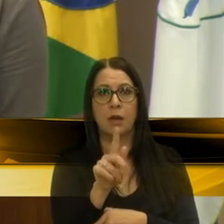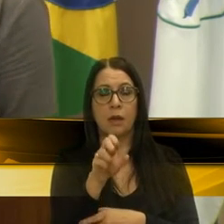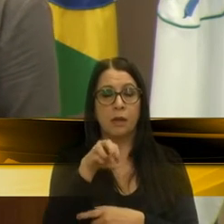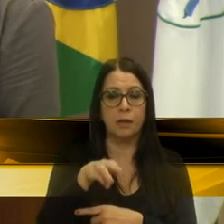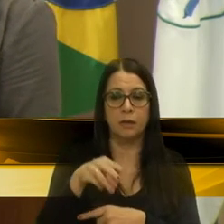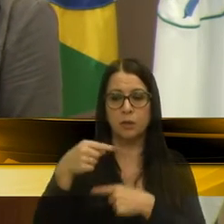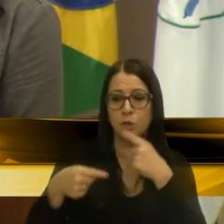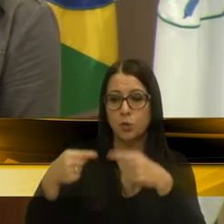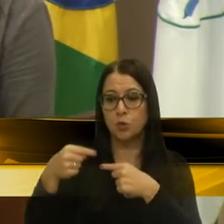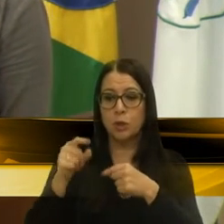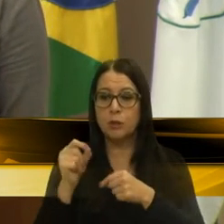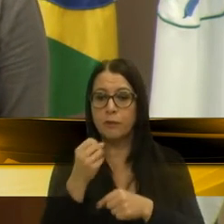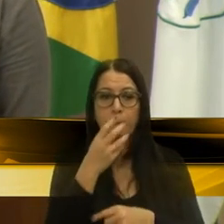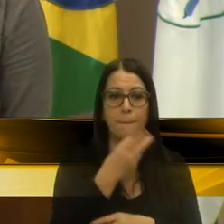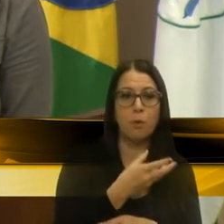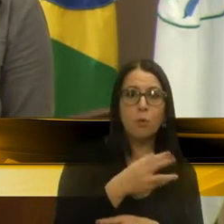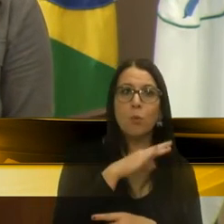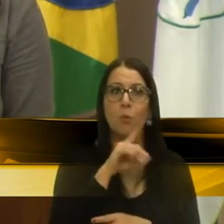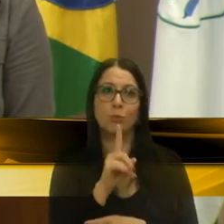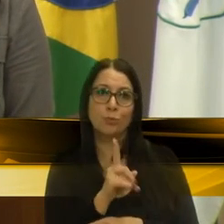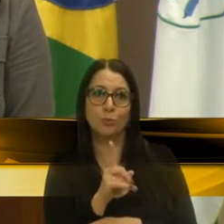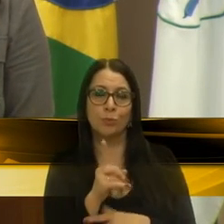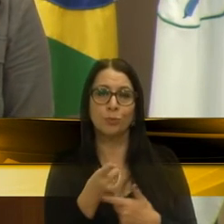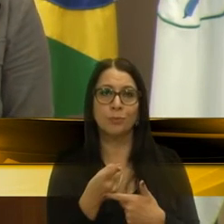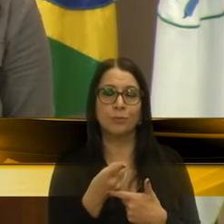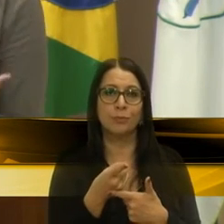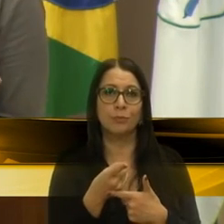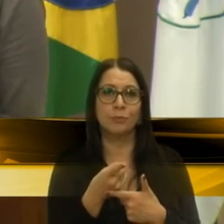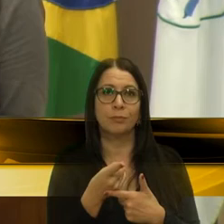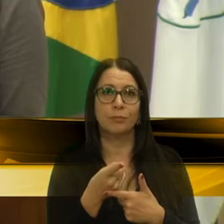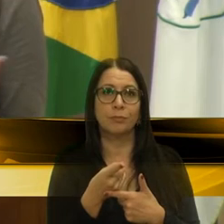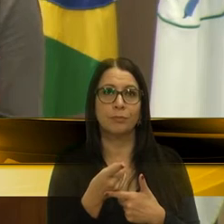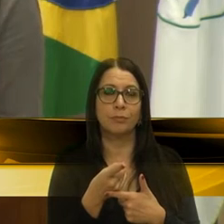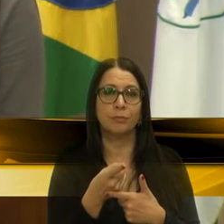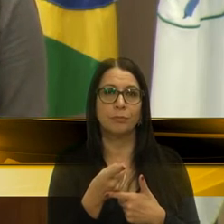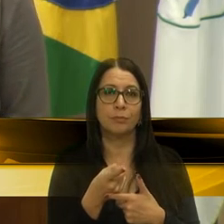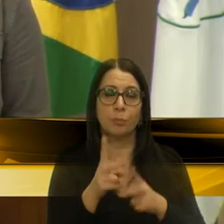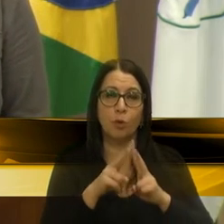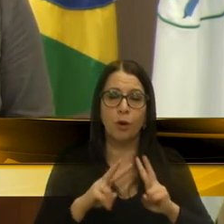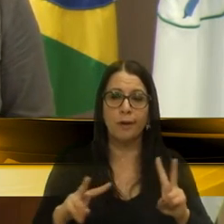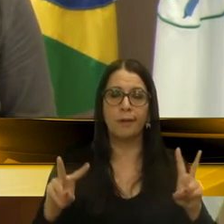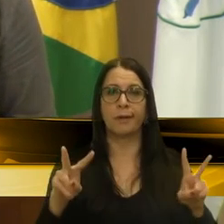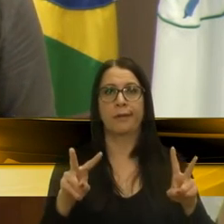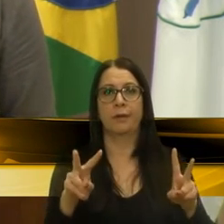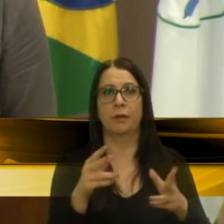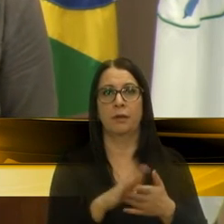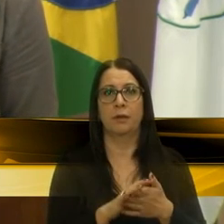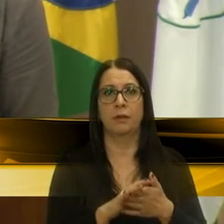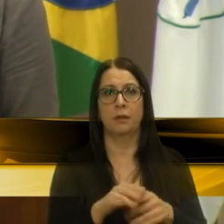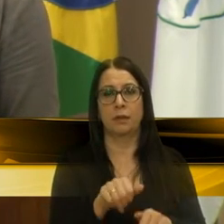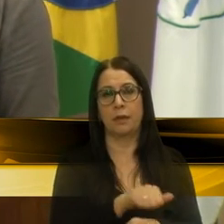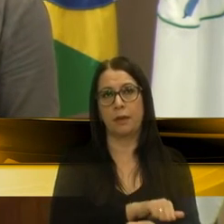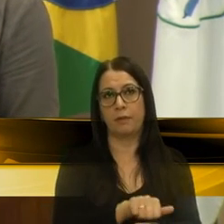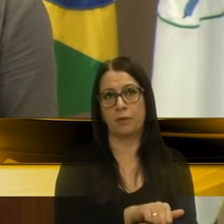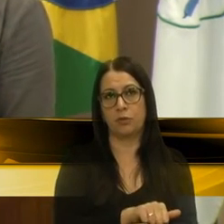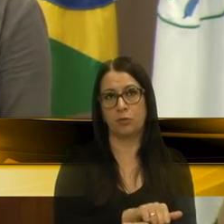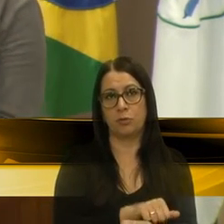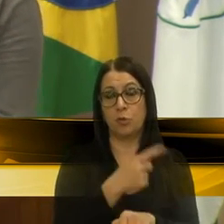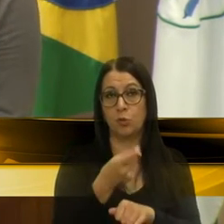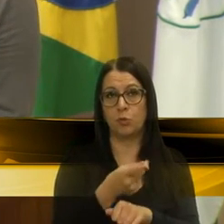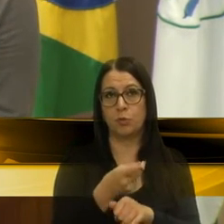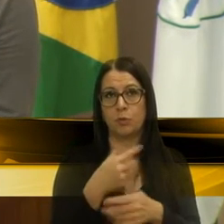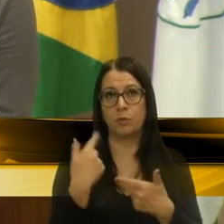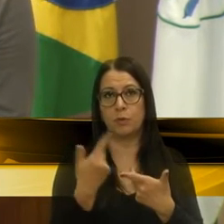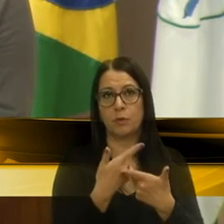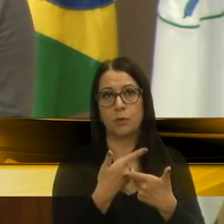se realmente isso era bom ou não para o olhar... né, da Lava Jato, ou para a reputação